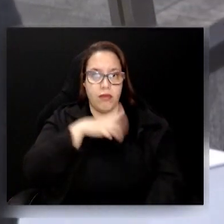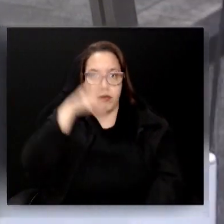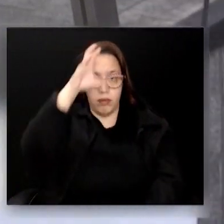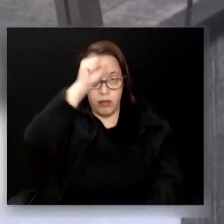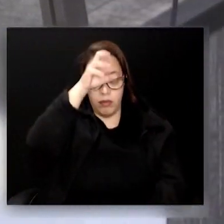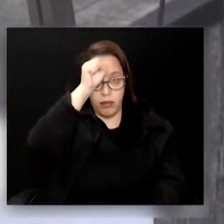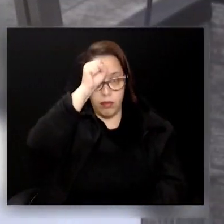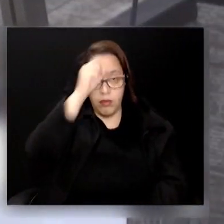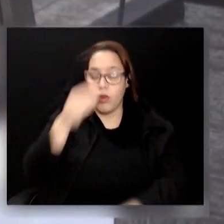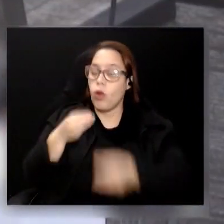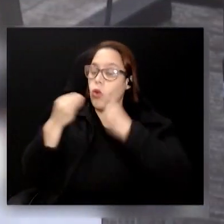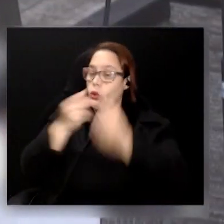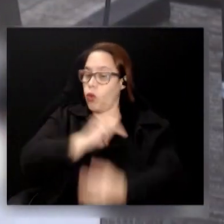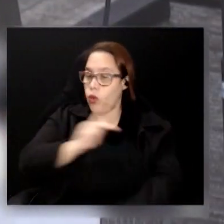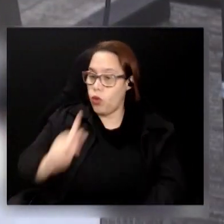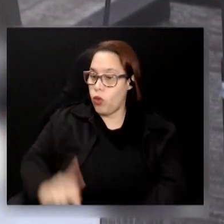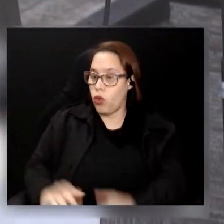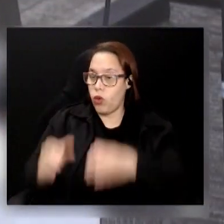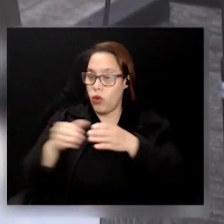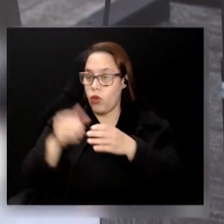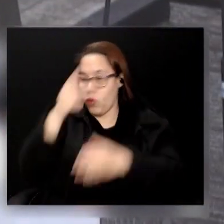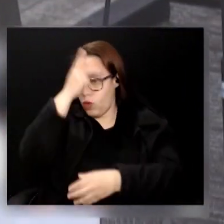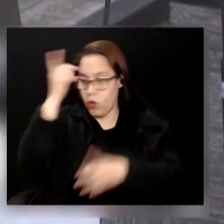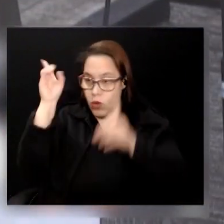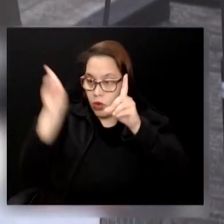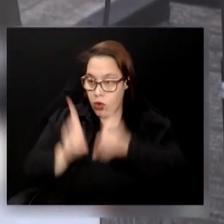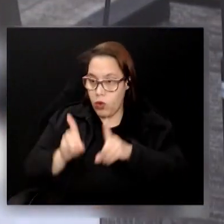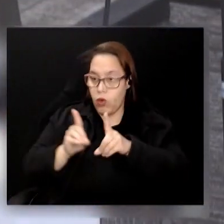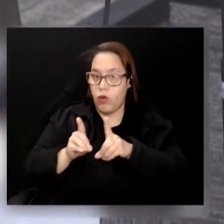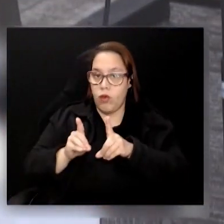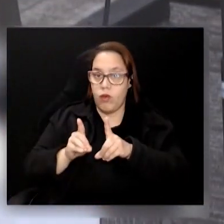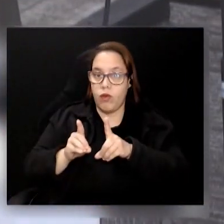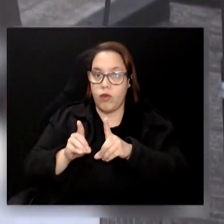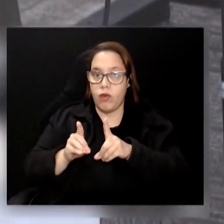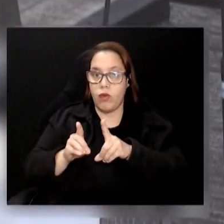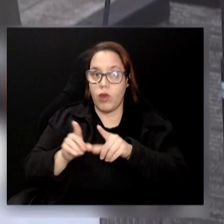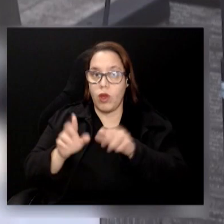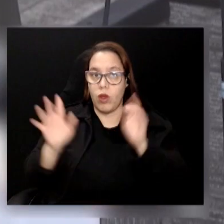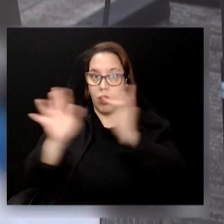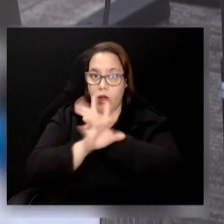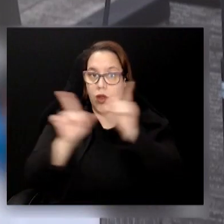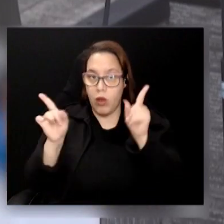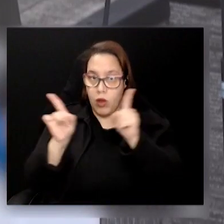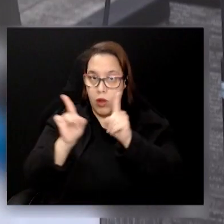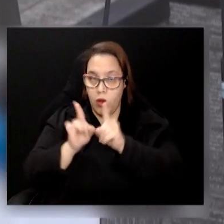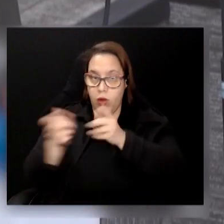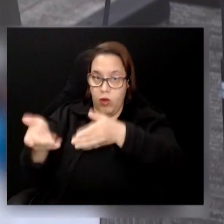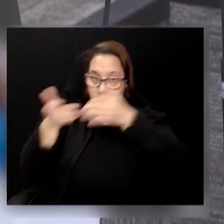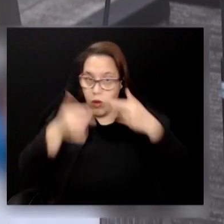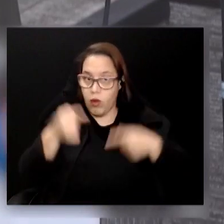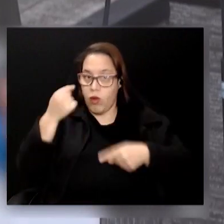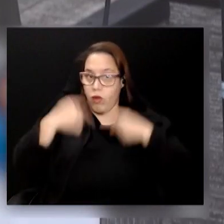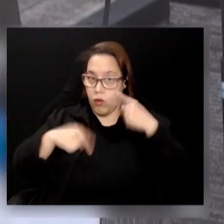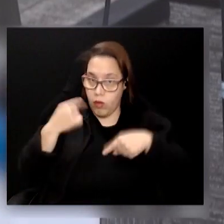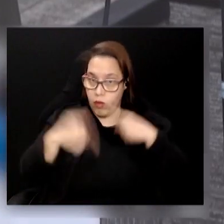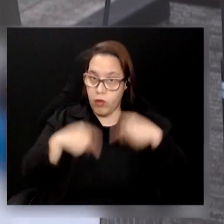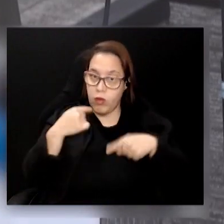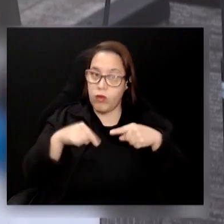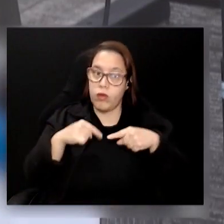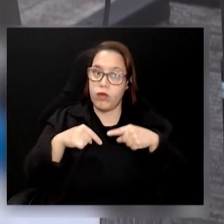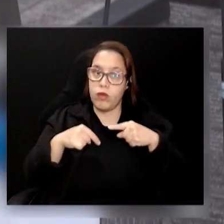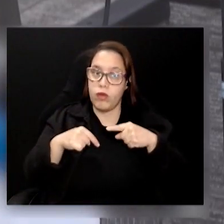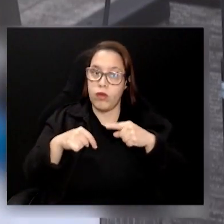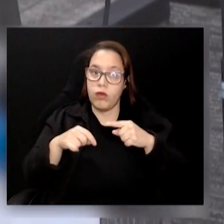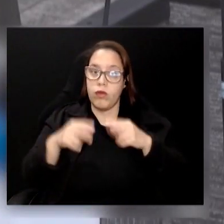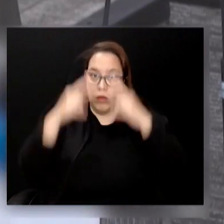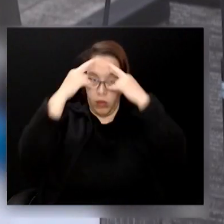da comissão da pessoa com deficiência ou mobilidade reduzida, a gente tem que sempre trazer esse debate por conta do respeito às